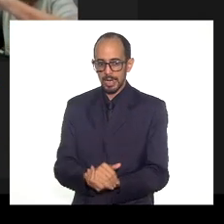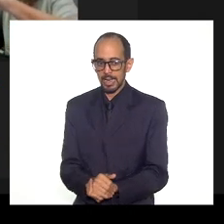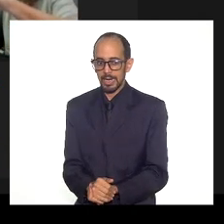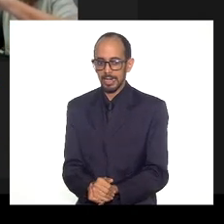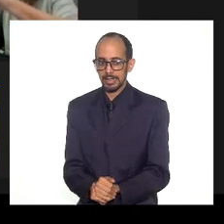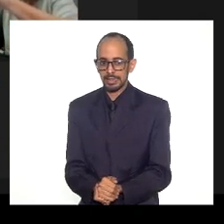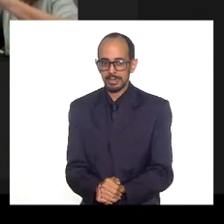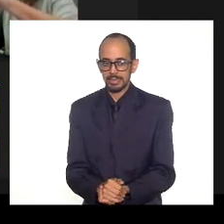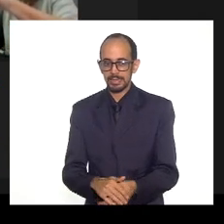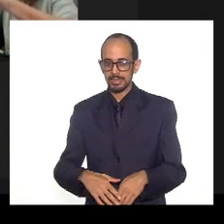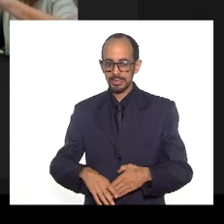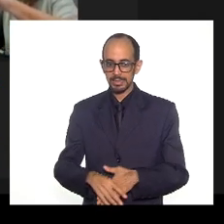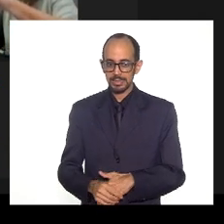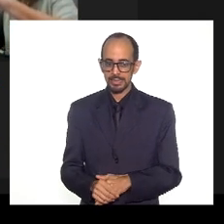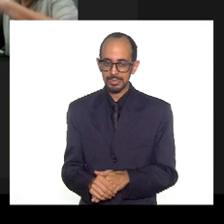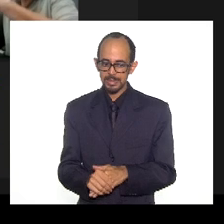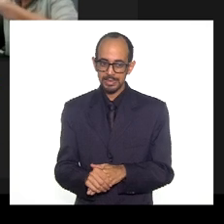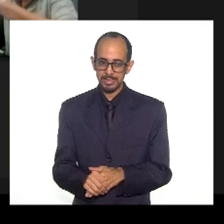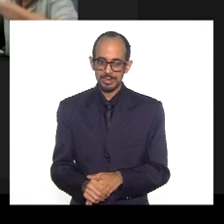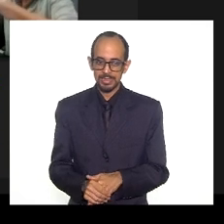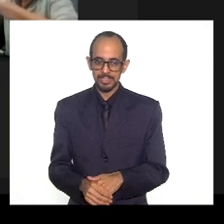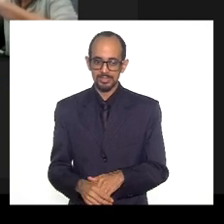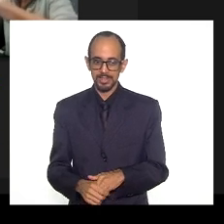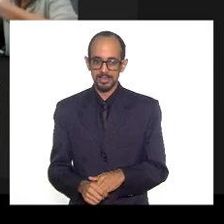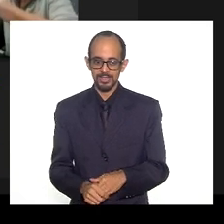Tem acordo, Márcio?